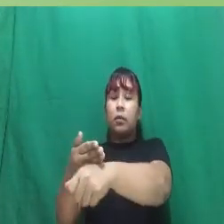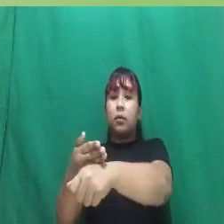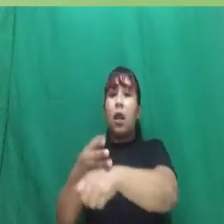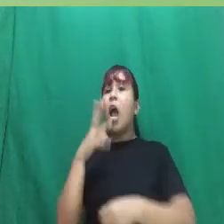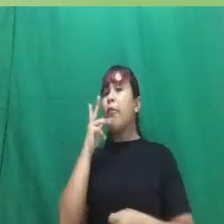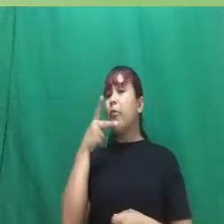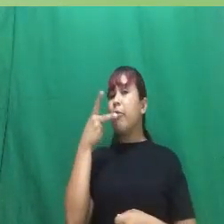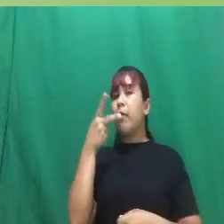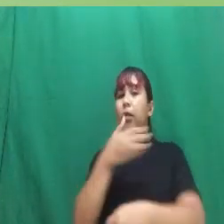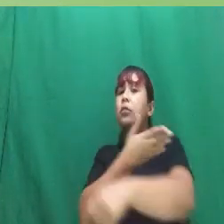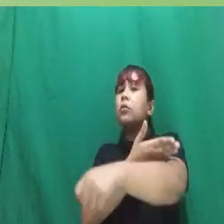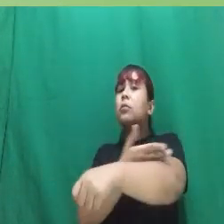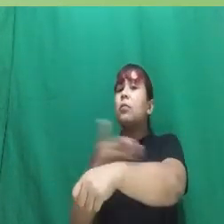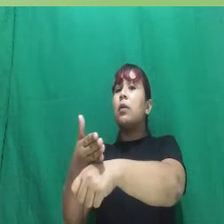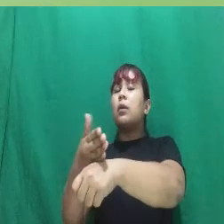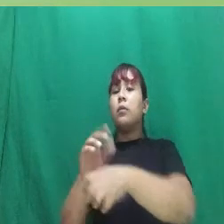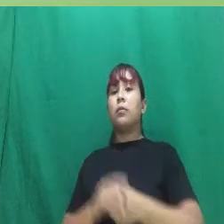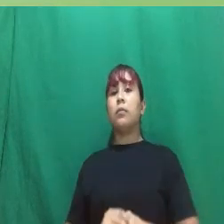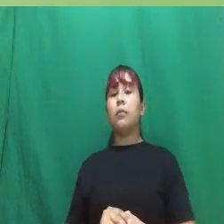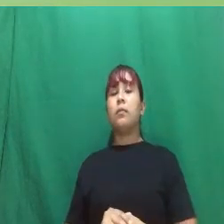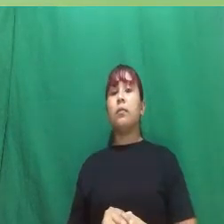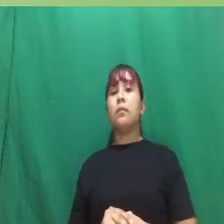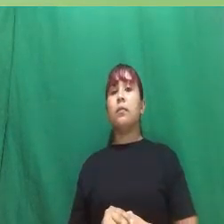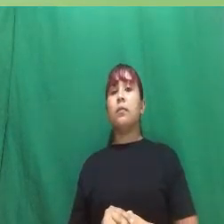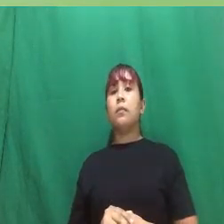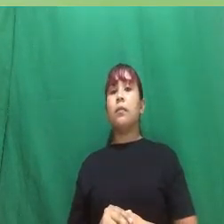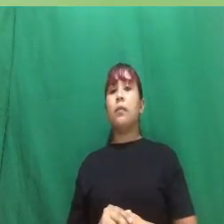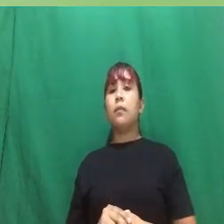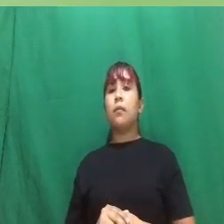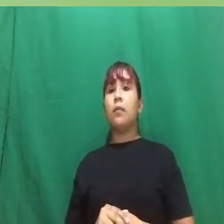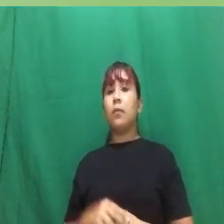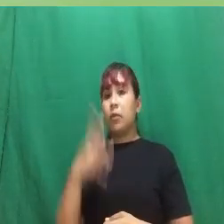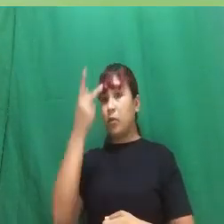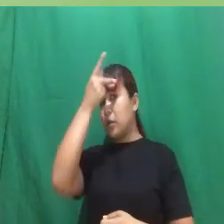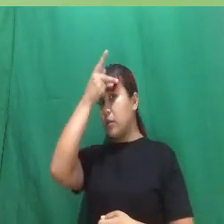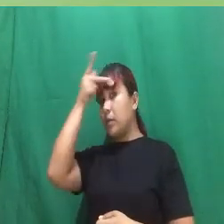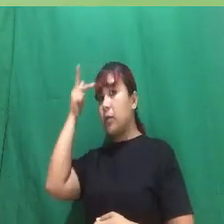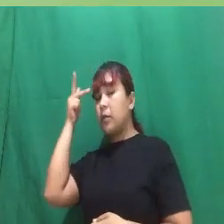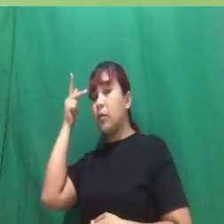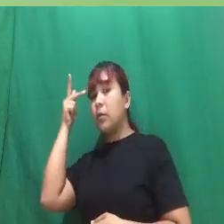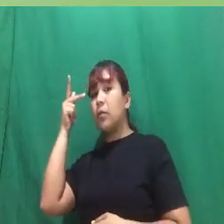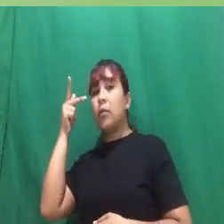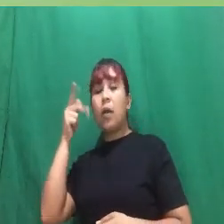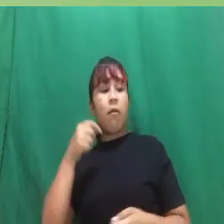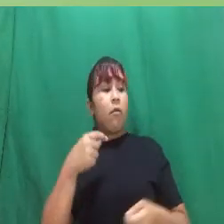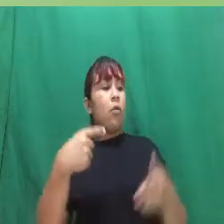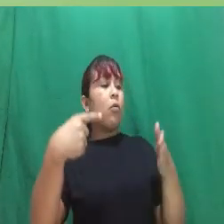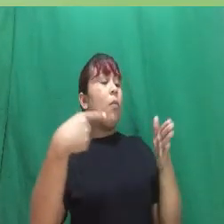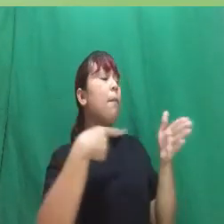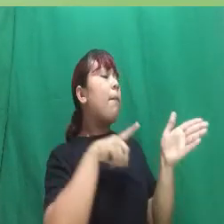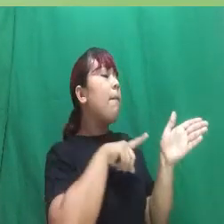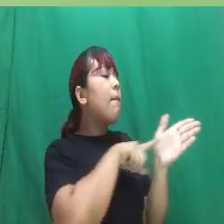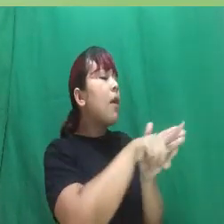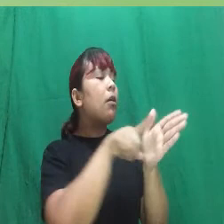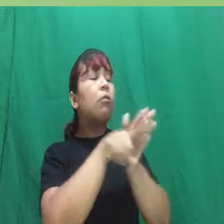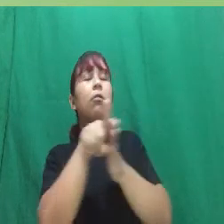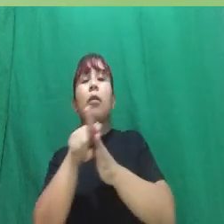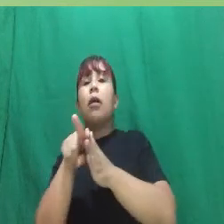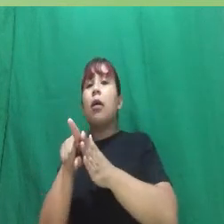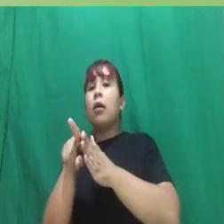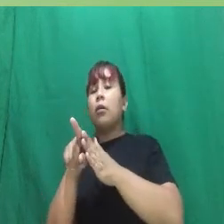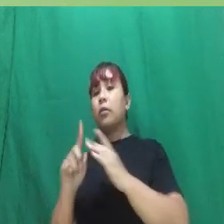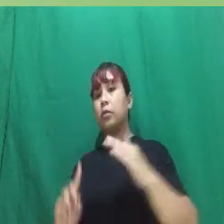Era. Até isso disseram lá nessas pesquisas. Então, isso quer dizer que o racismo existe, a questão